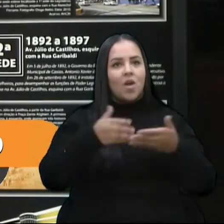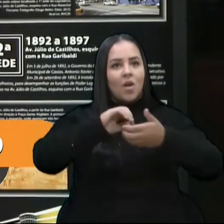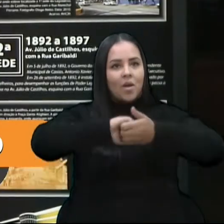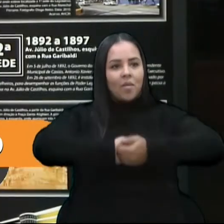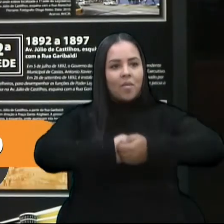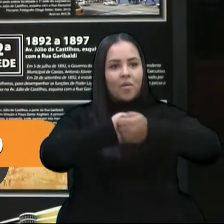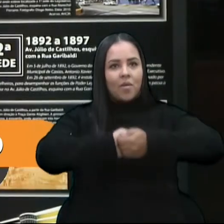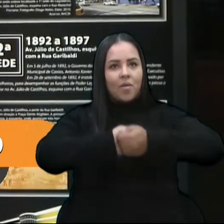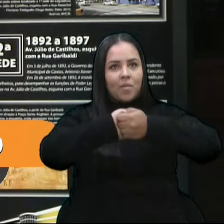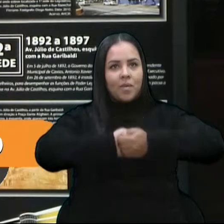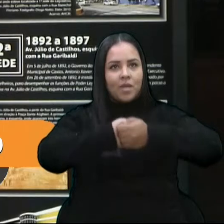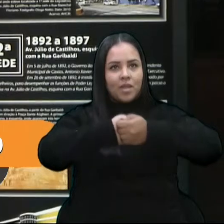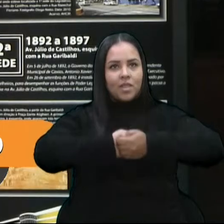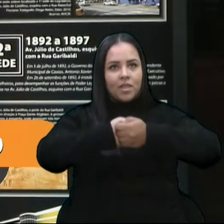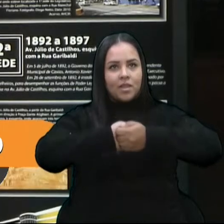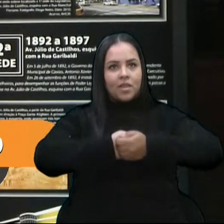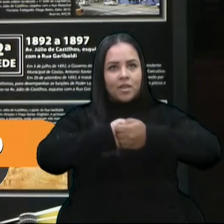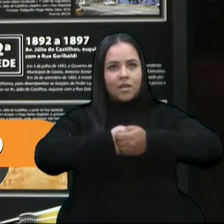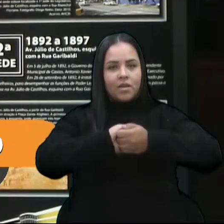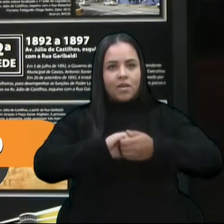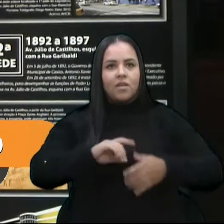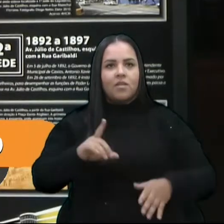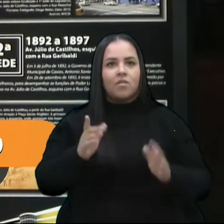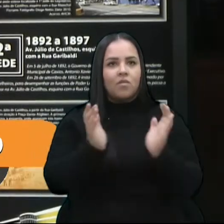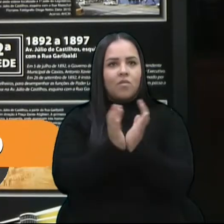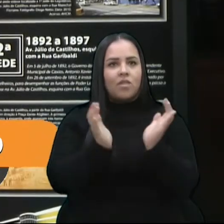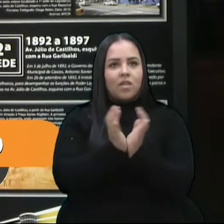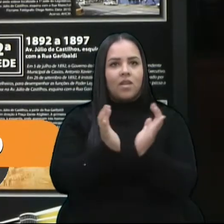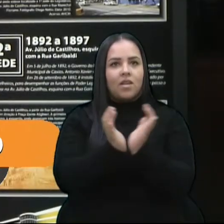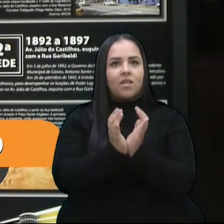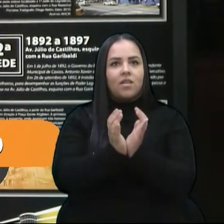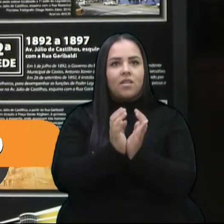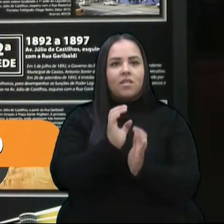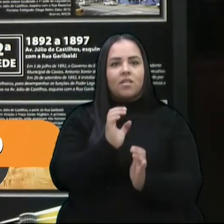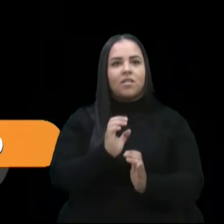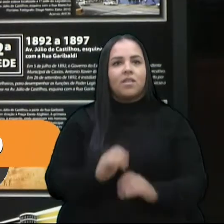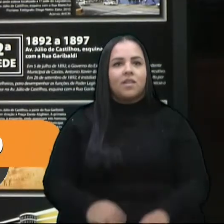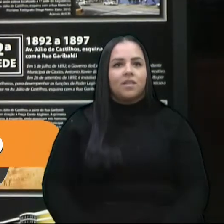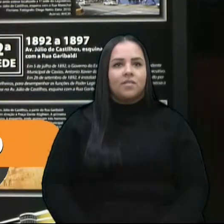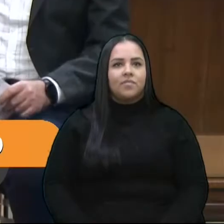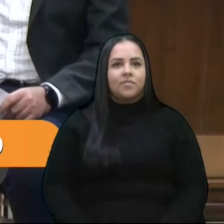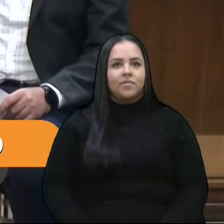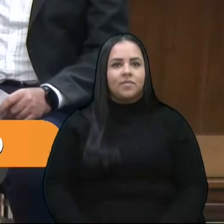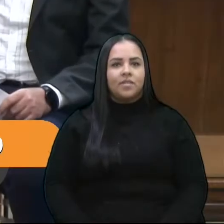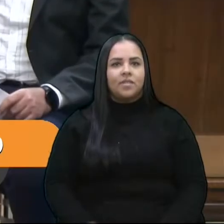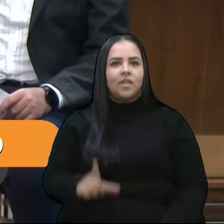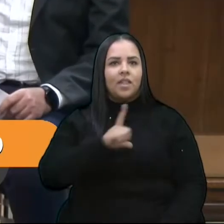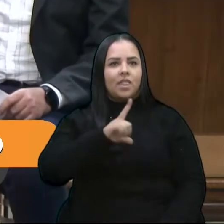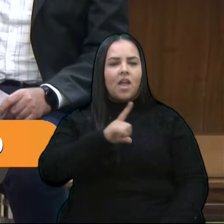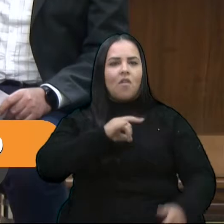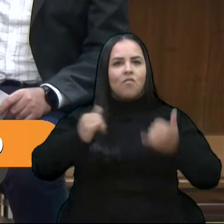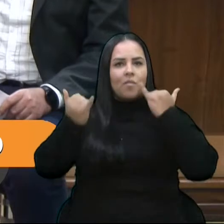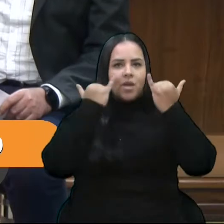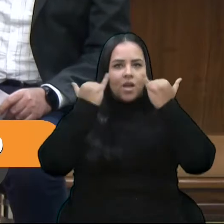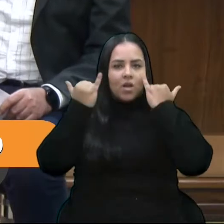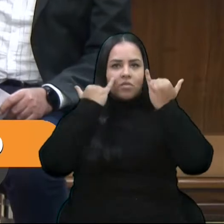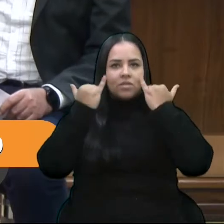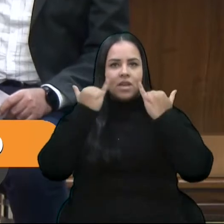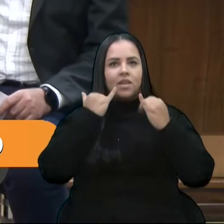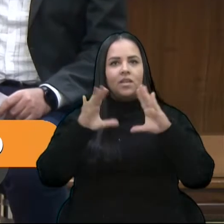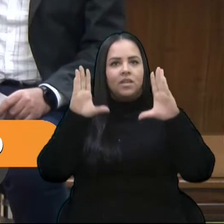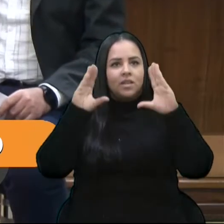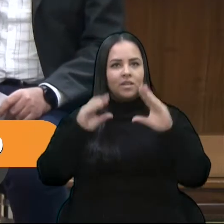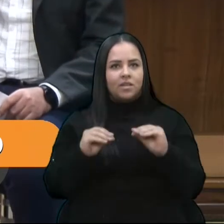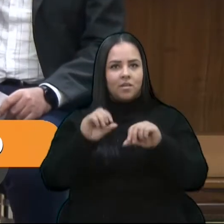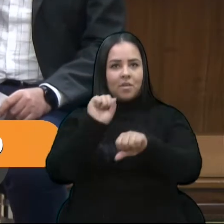Letícia Krelin, que nos acompanha também aqui, nossa colega, a social media da noite aqui, fará o monitoramento das